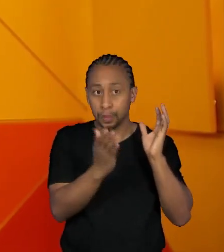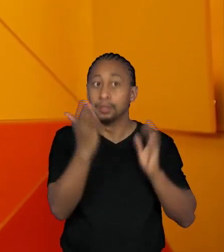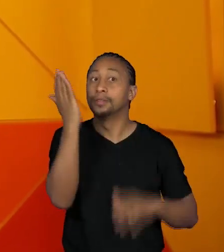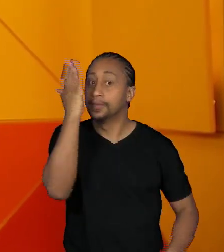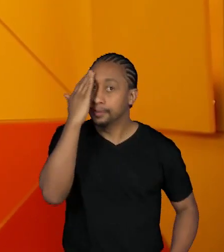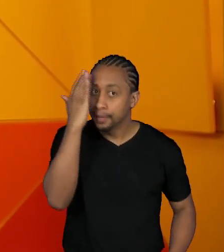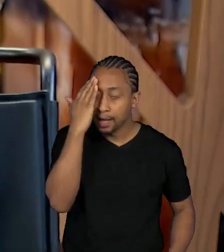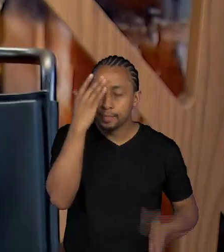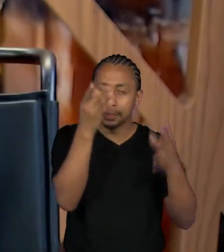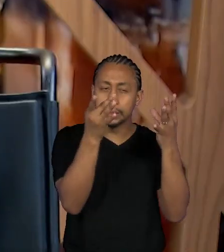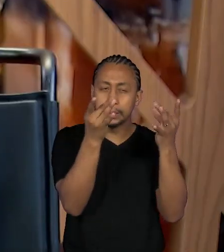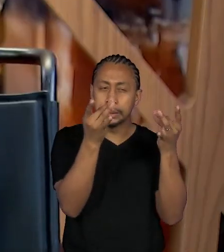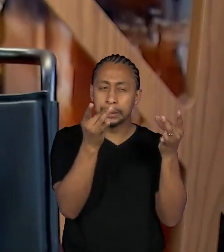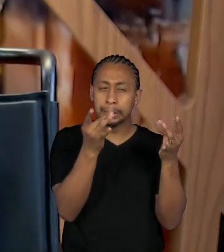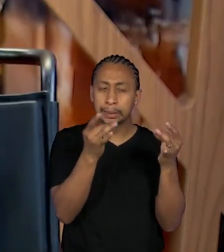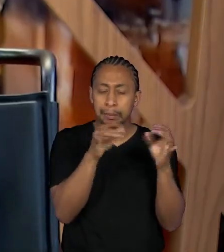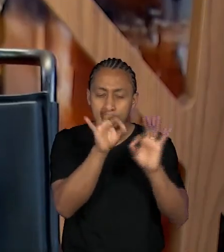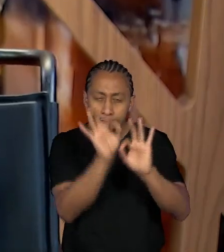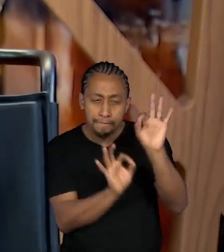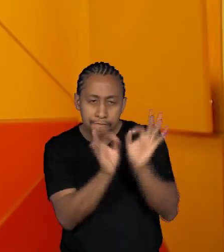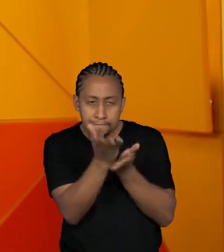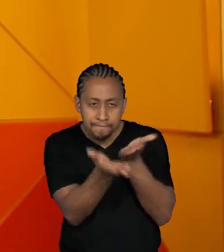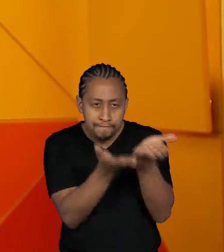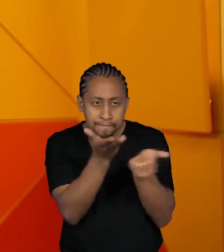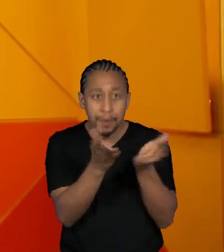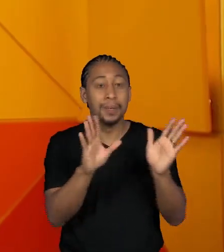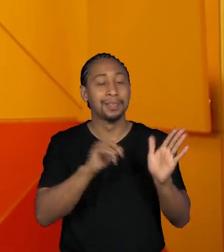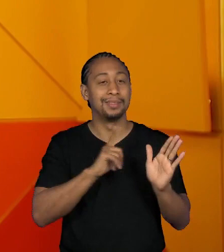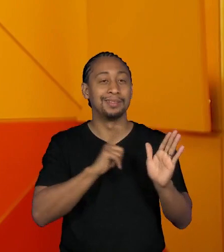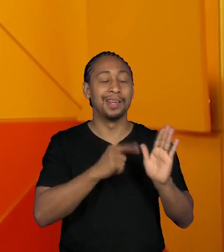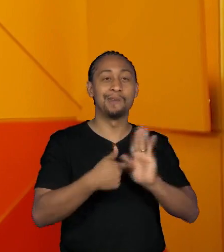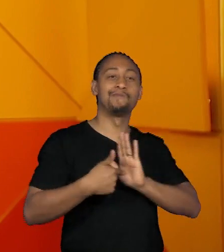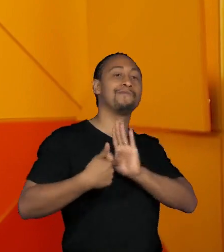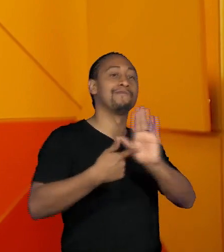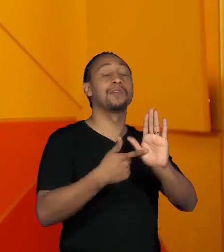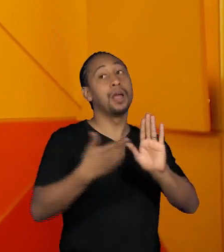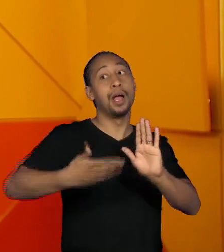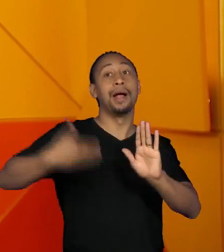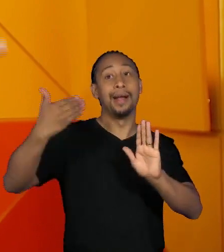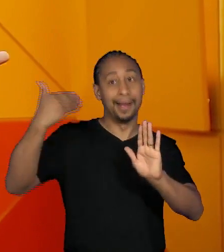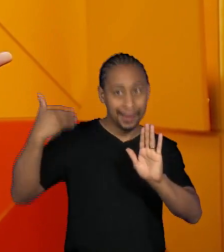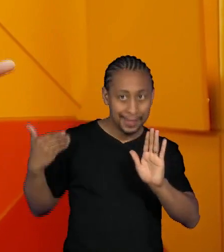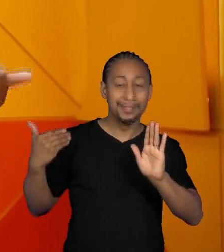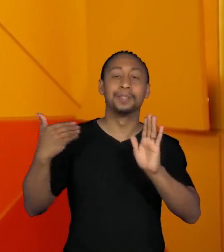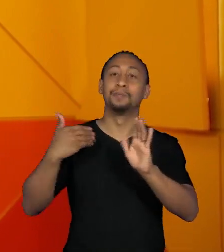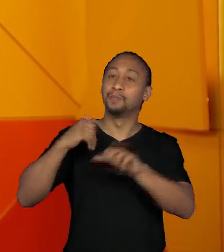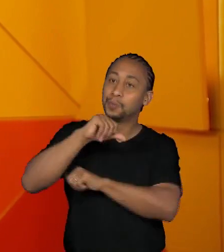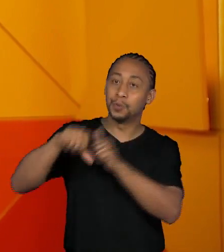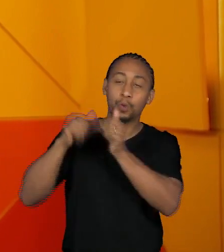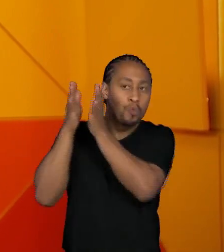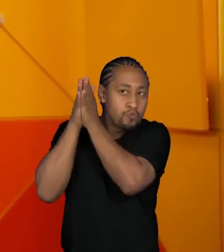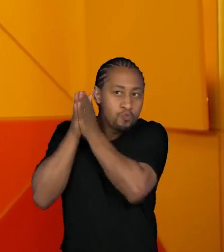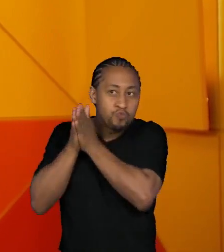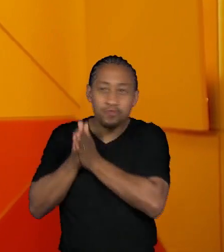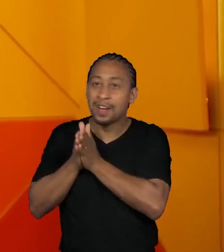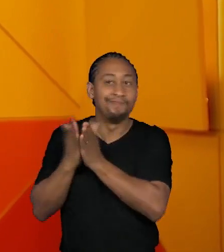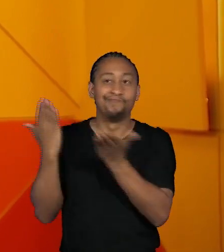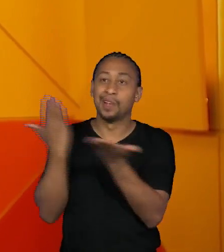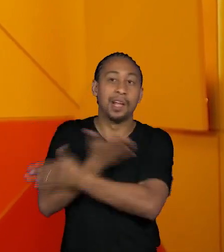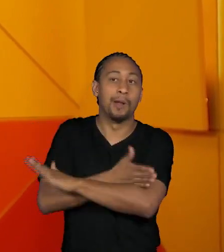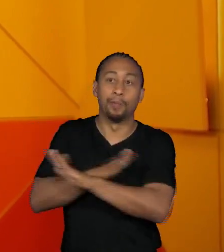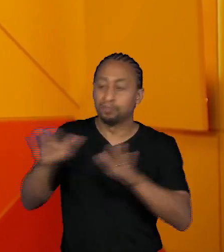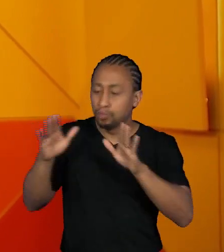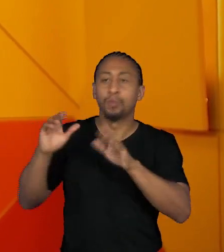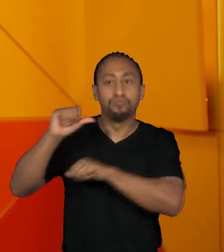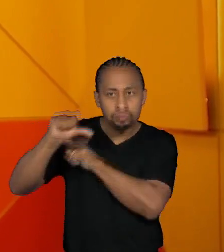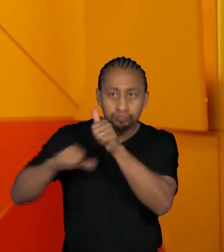que o nosso cabelo tem. Tem uma tendência atual, a gente viveu um boom há tempos atrás, de passar do cabelo liso, fazer a transição para o cabelo